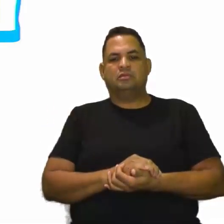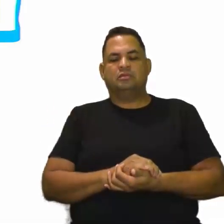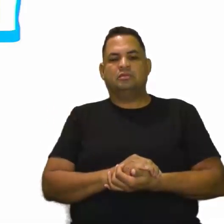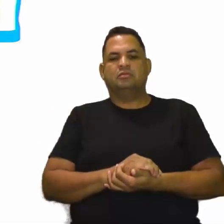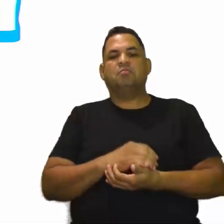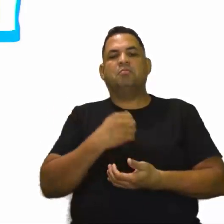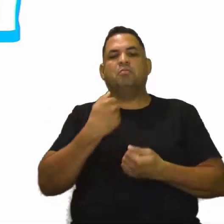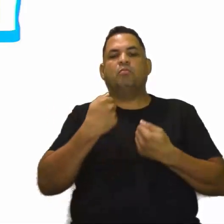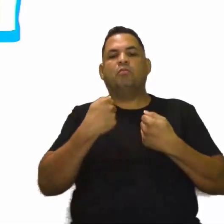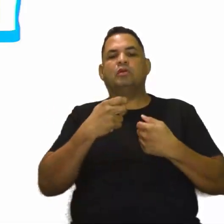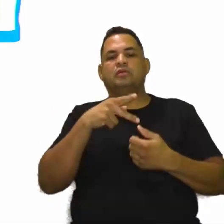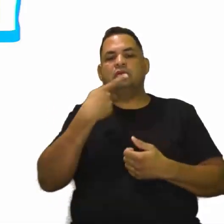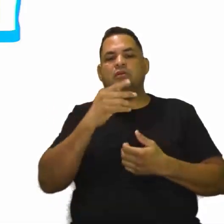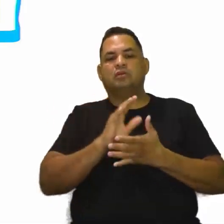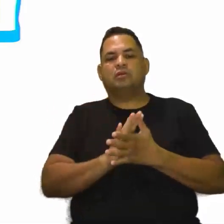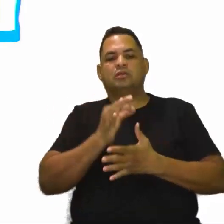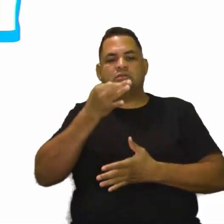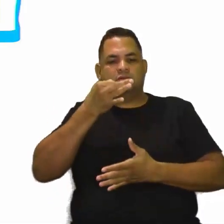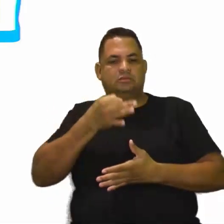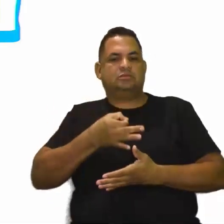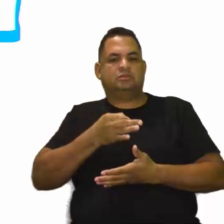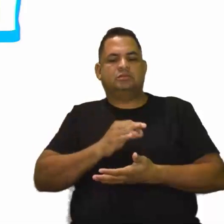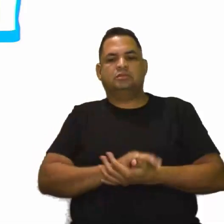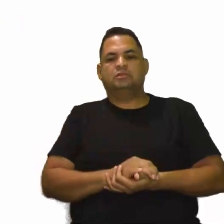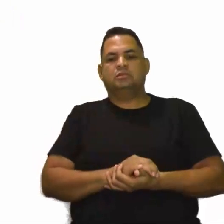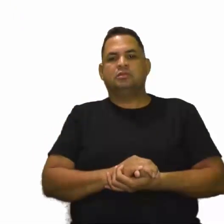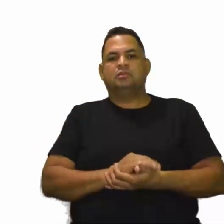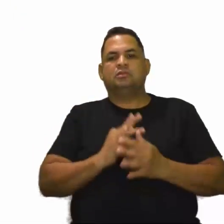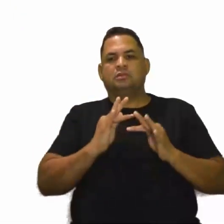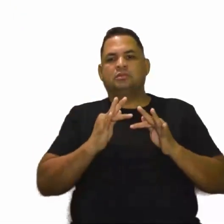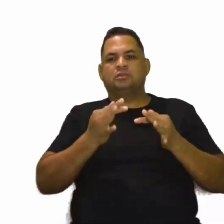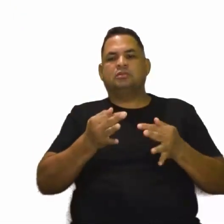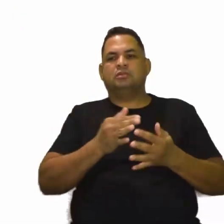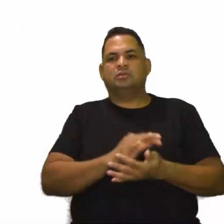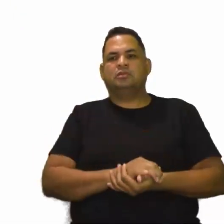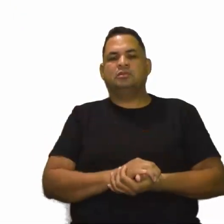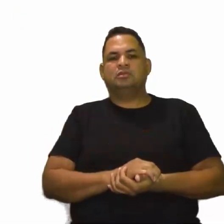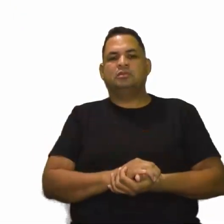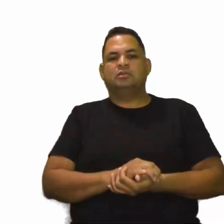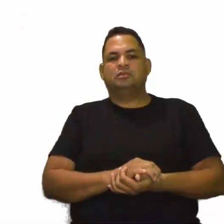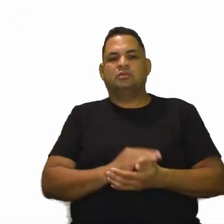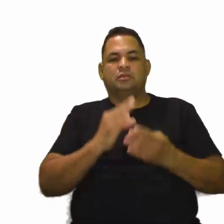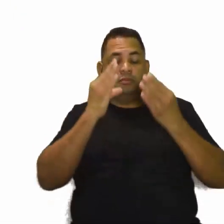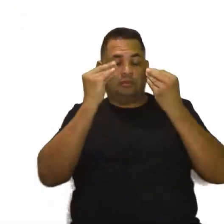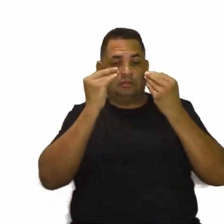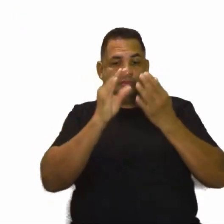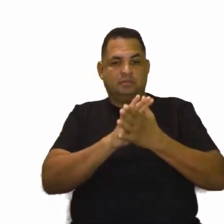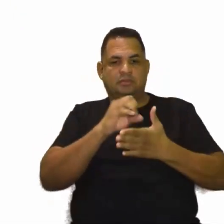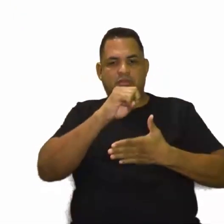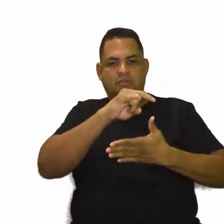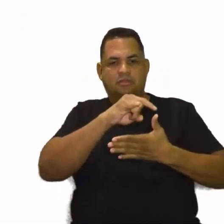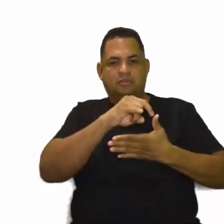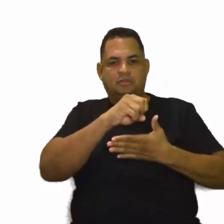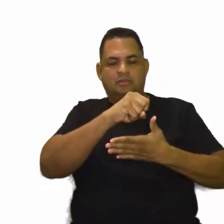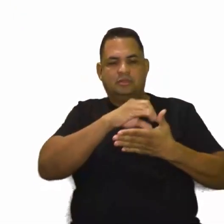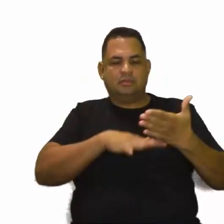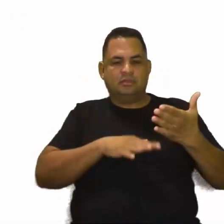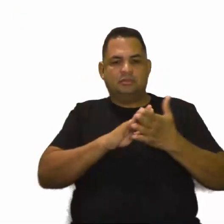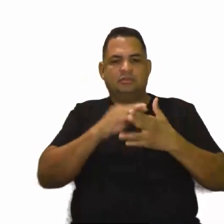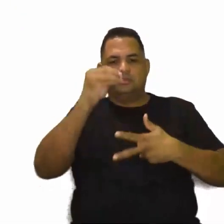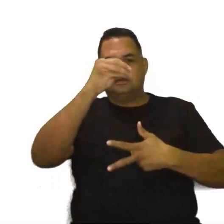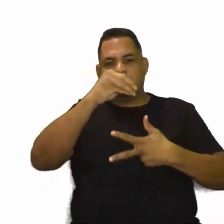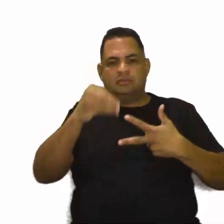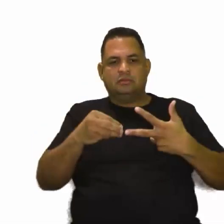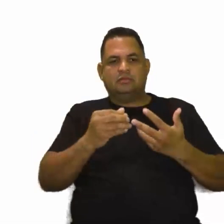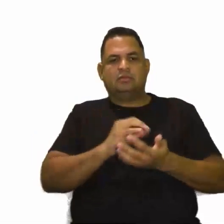posso dizer que está adequado. Para fechar, gente, não pisca na questão Enem agora. Vamos